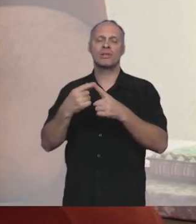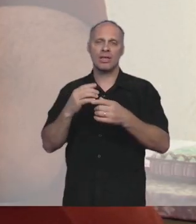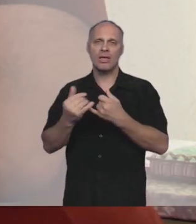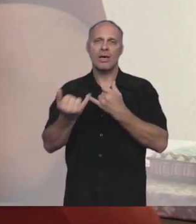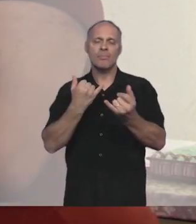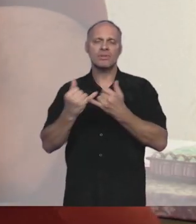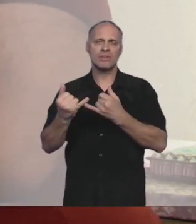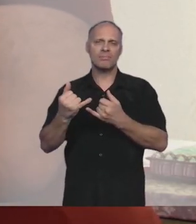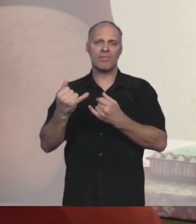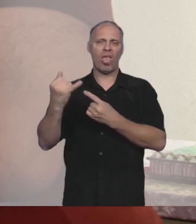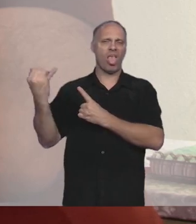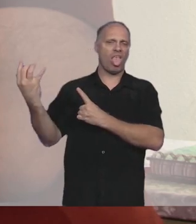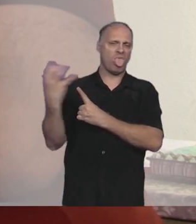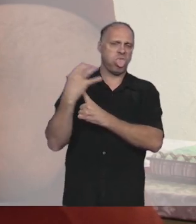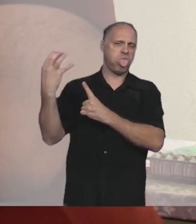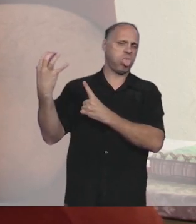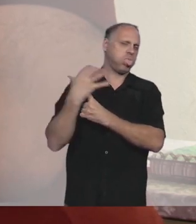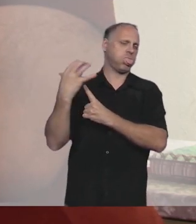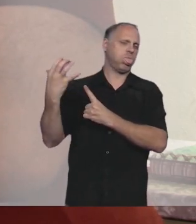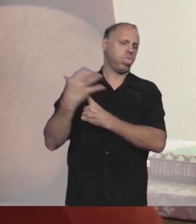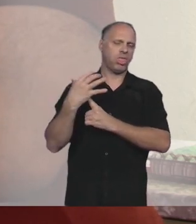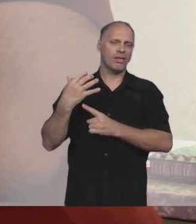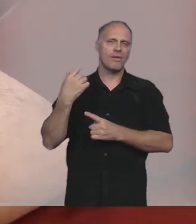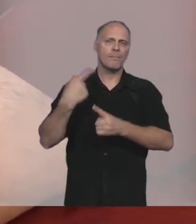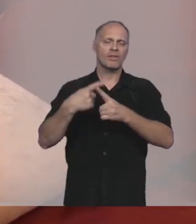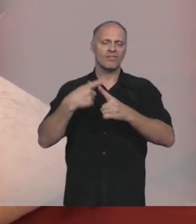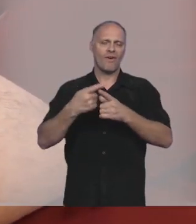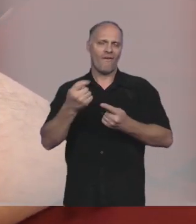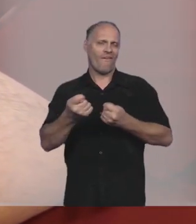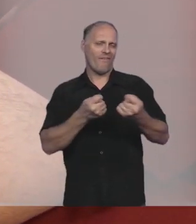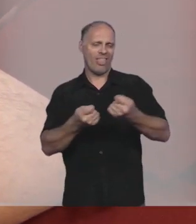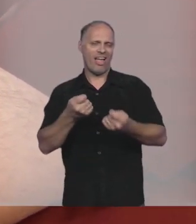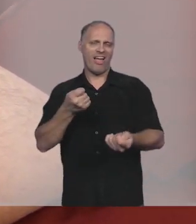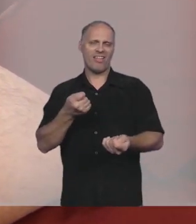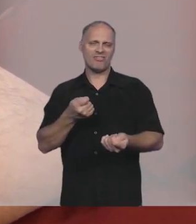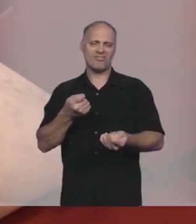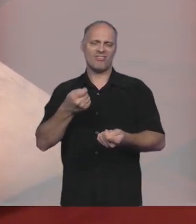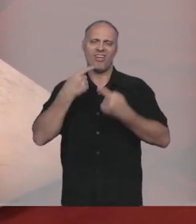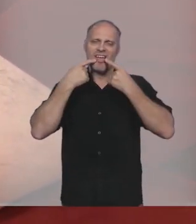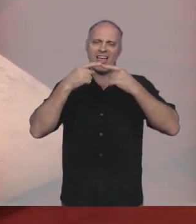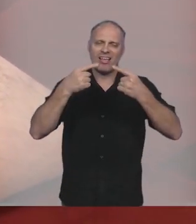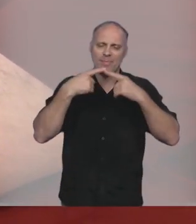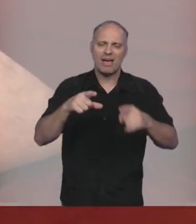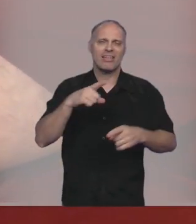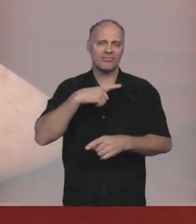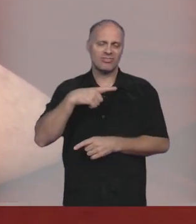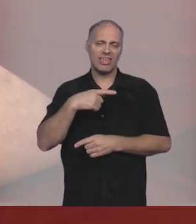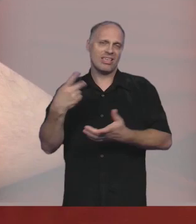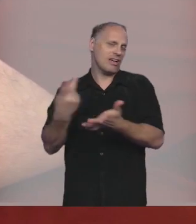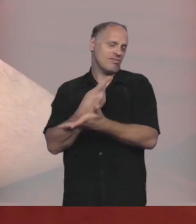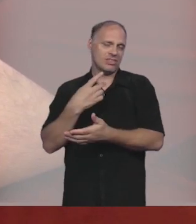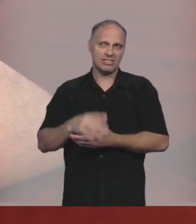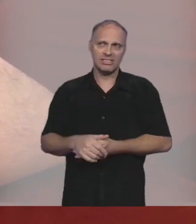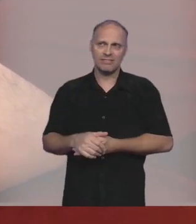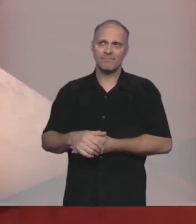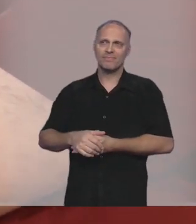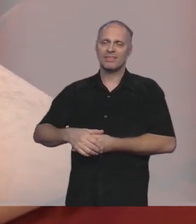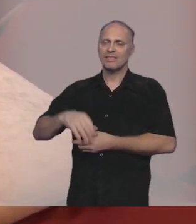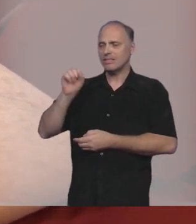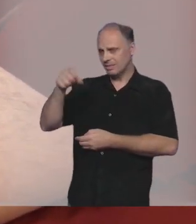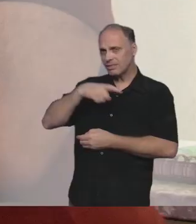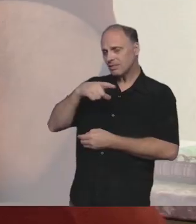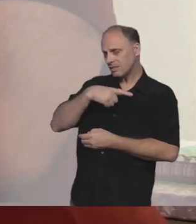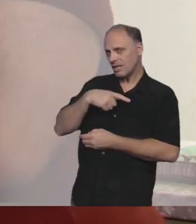policiados, né? Que tem esse policiamento, assim. Tem, mas... Claro que há várias formas de humor,